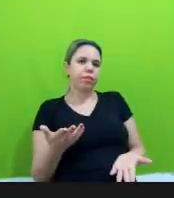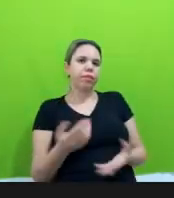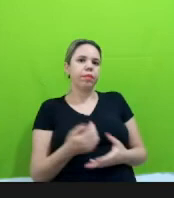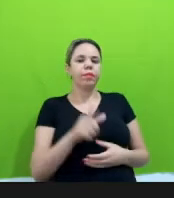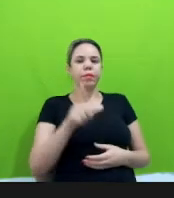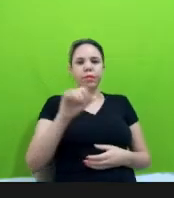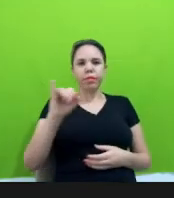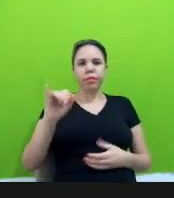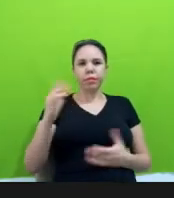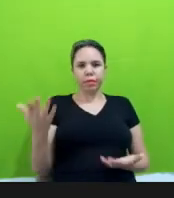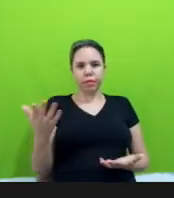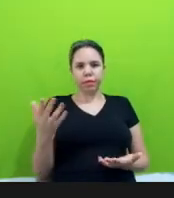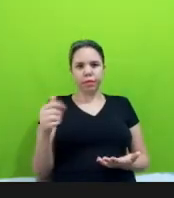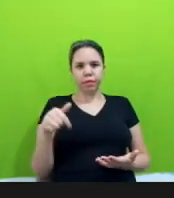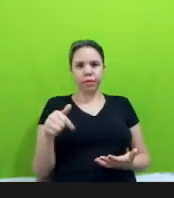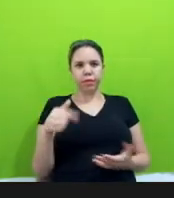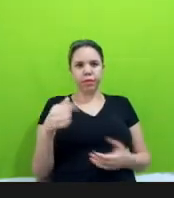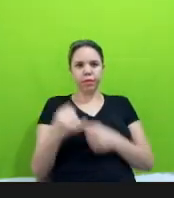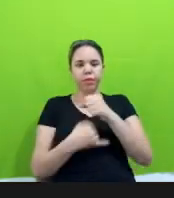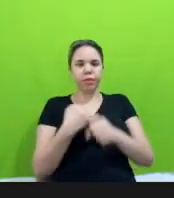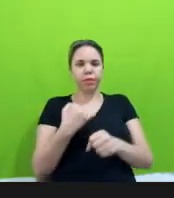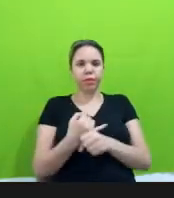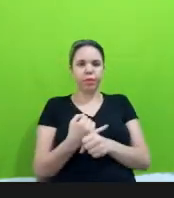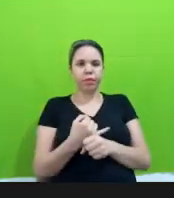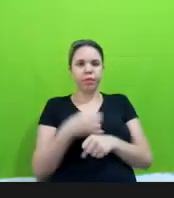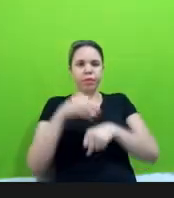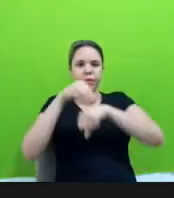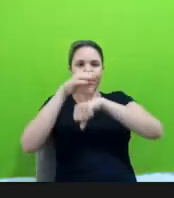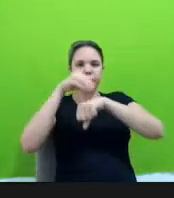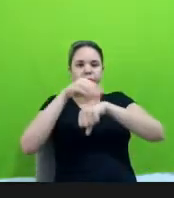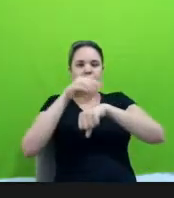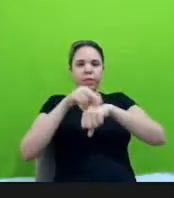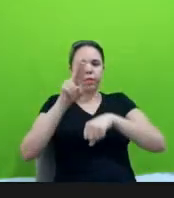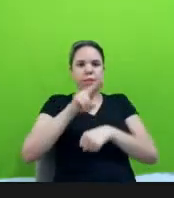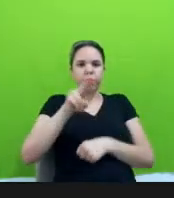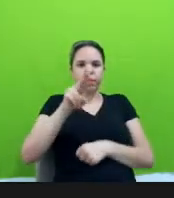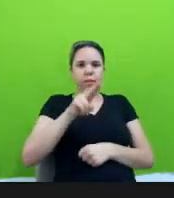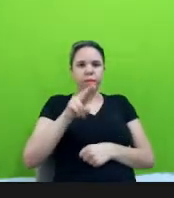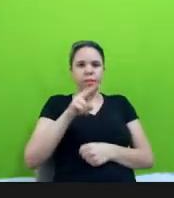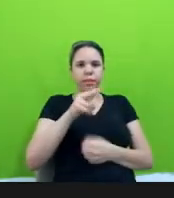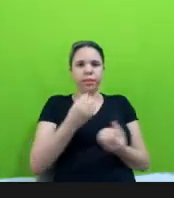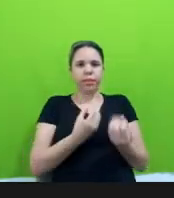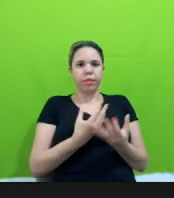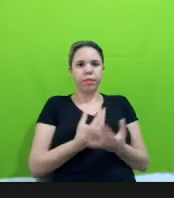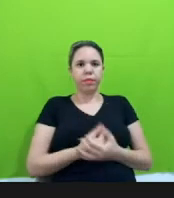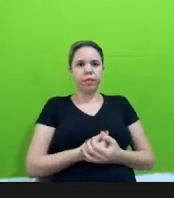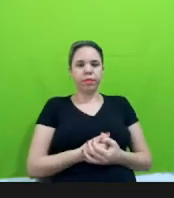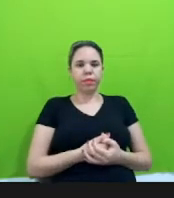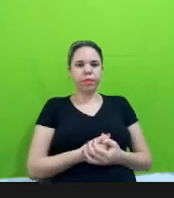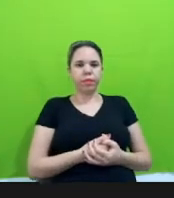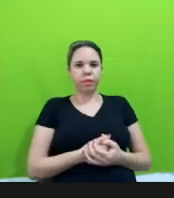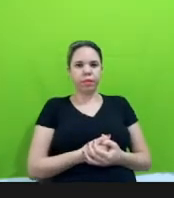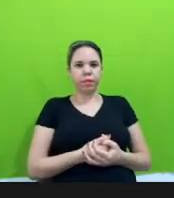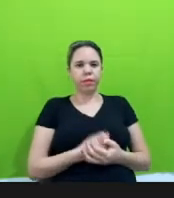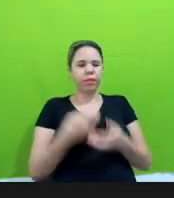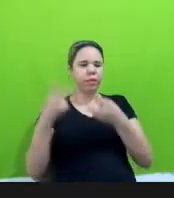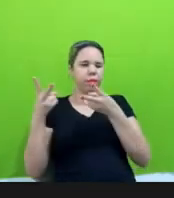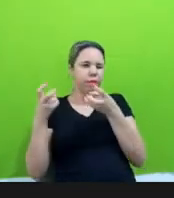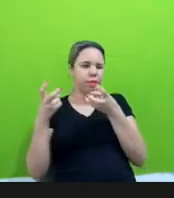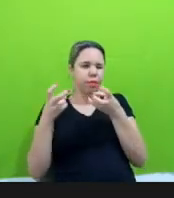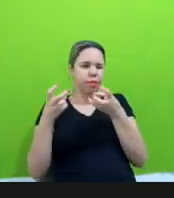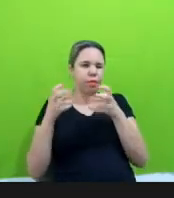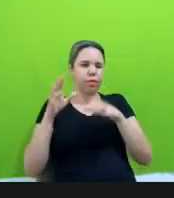que é nosso site com dicas sobre como utilizar além dessa informação, né? Mas a gente percebe que